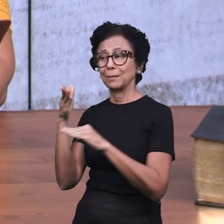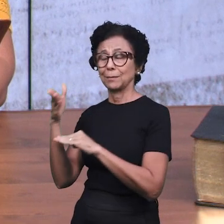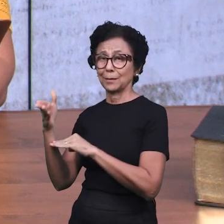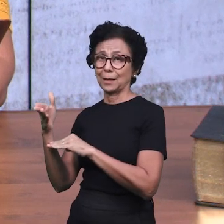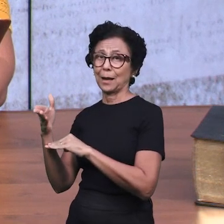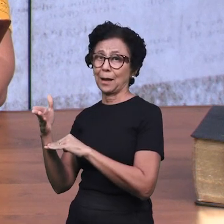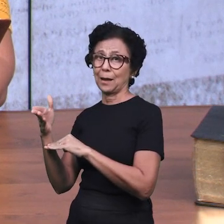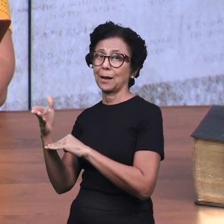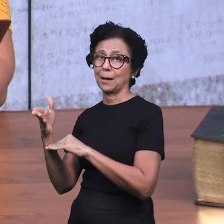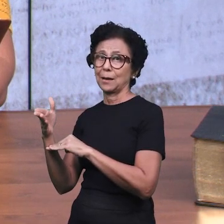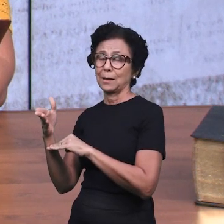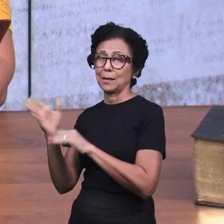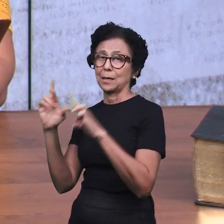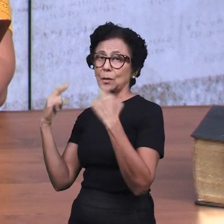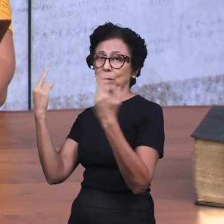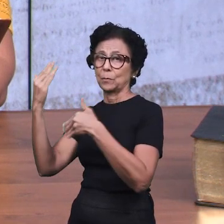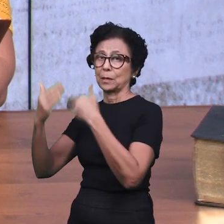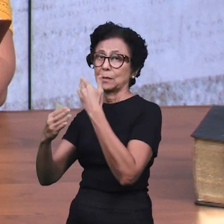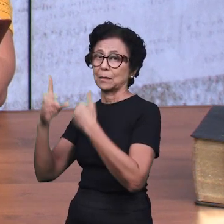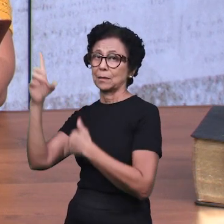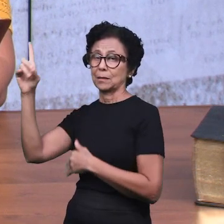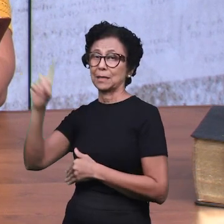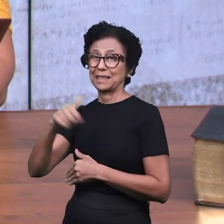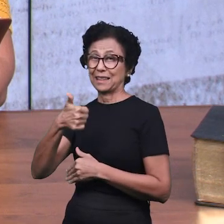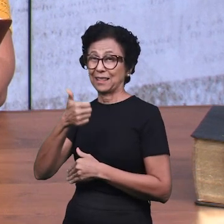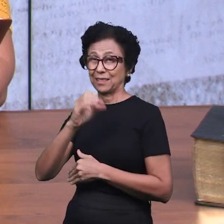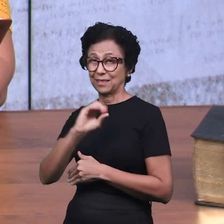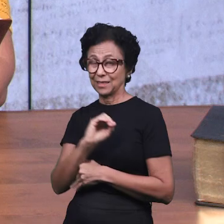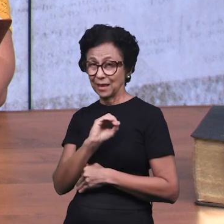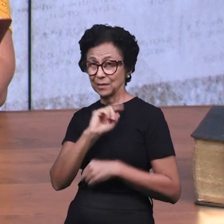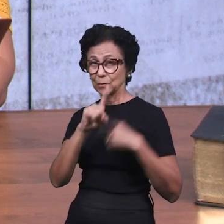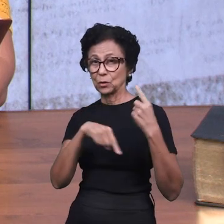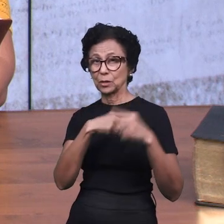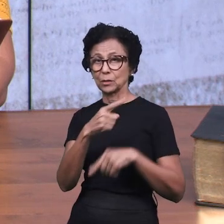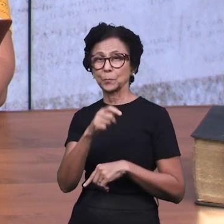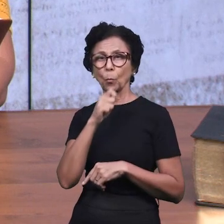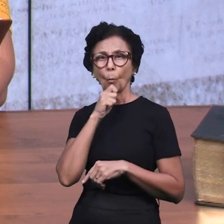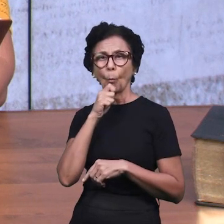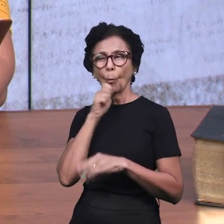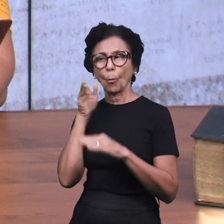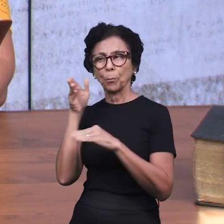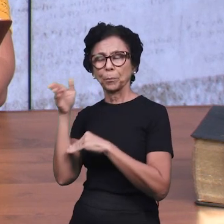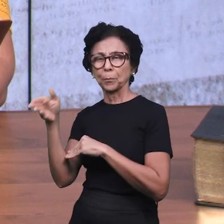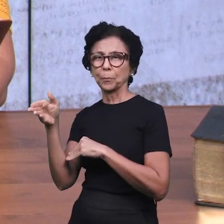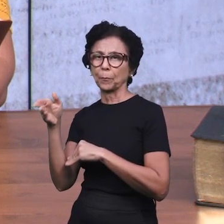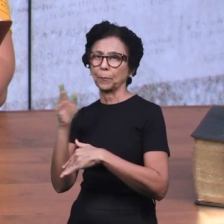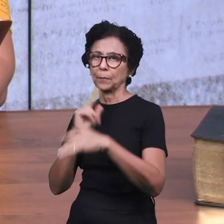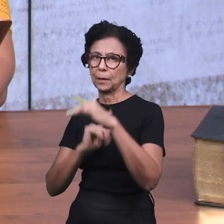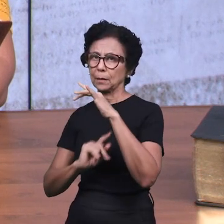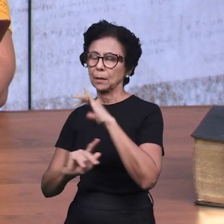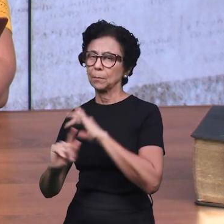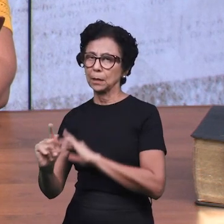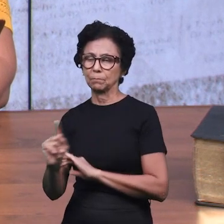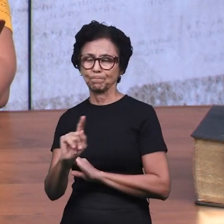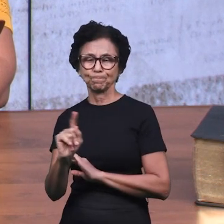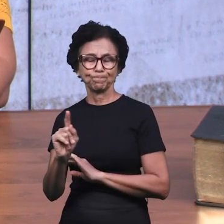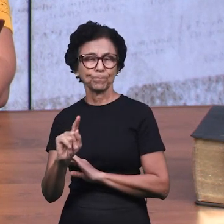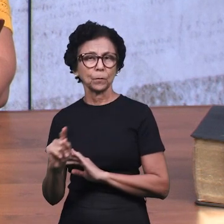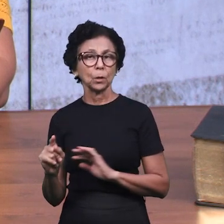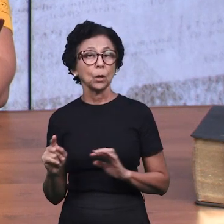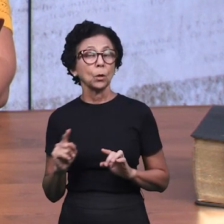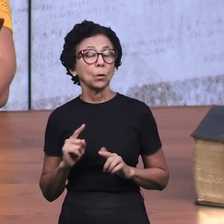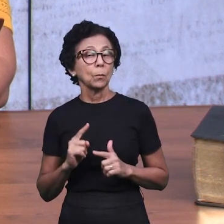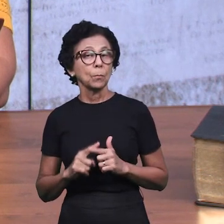sua 10ª geração entrará na congregação do Senhor eternamente. Porquanto não saíram